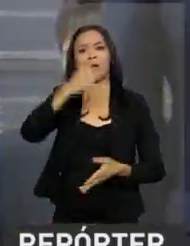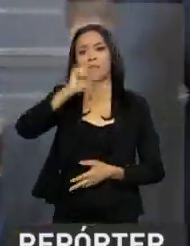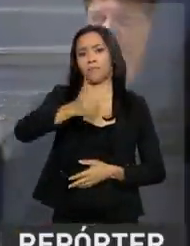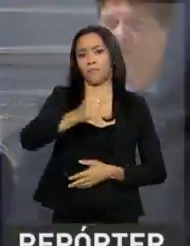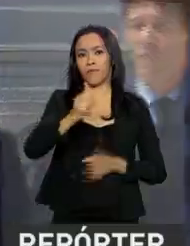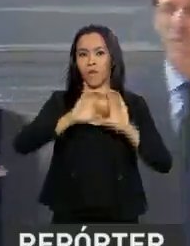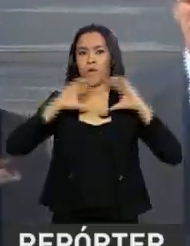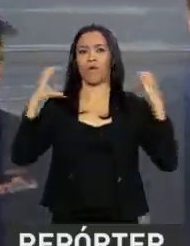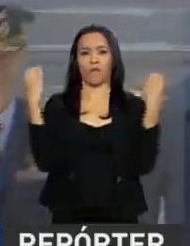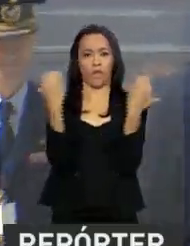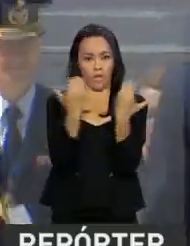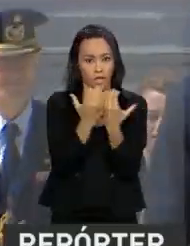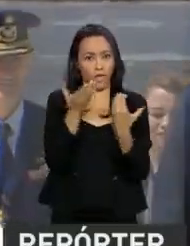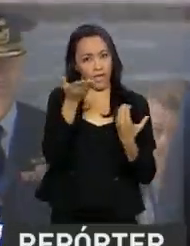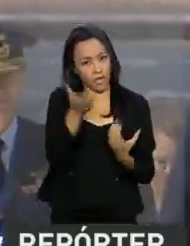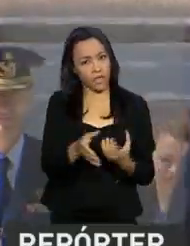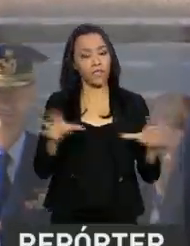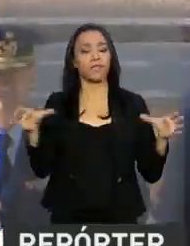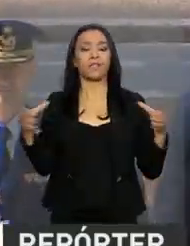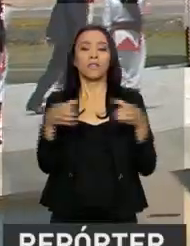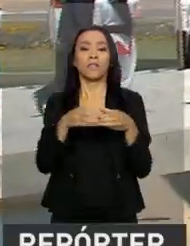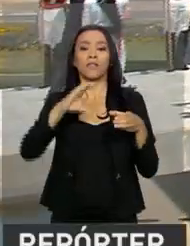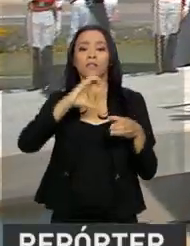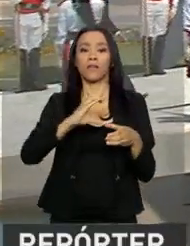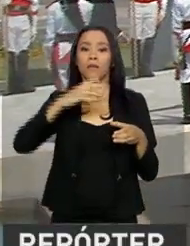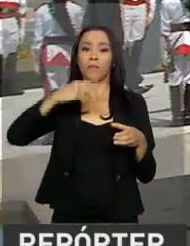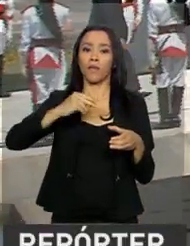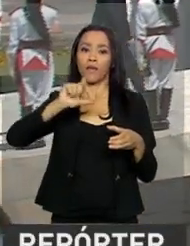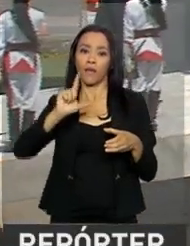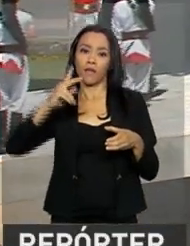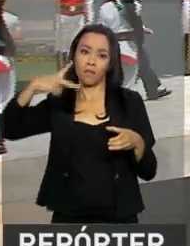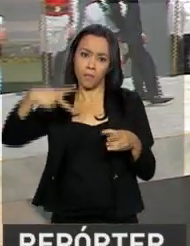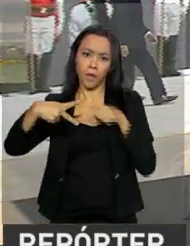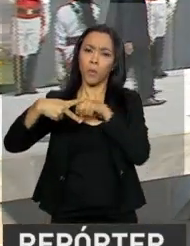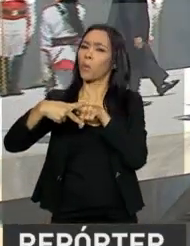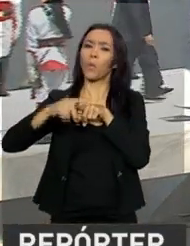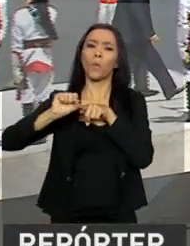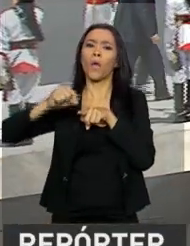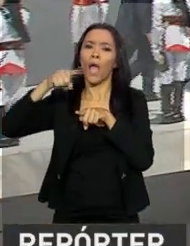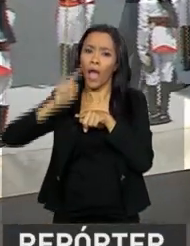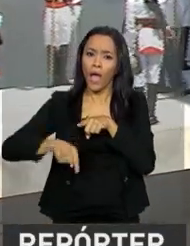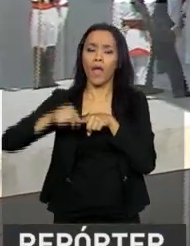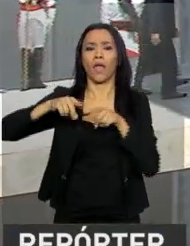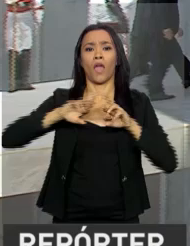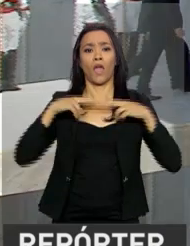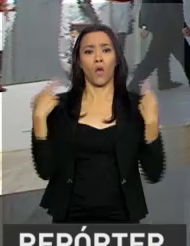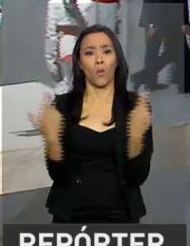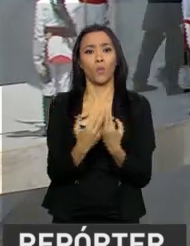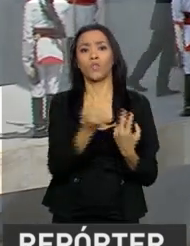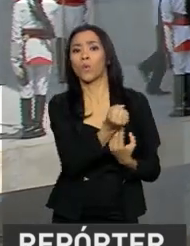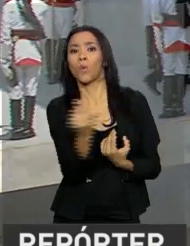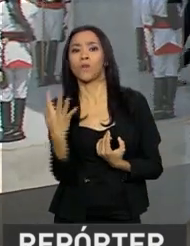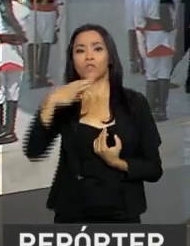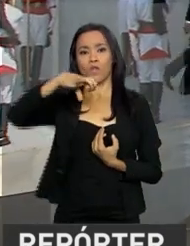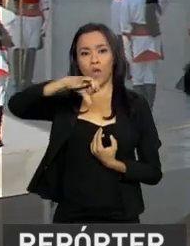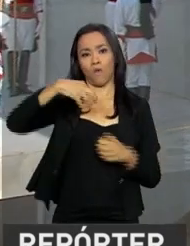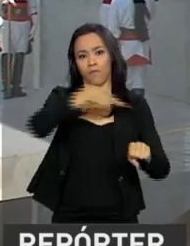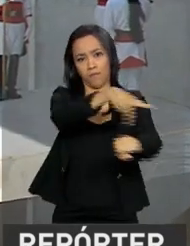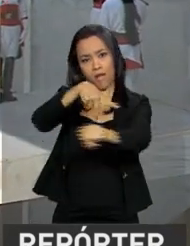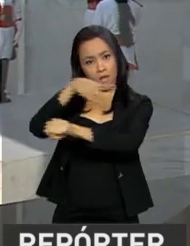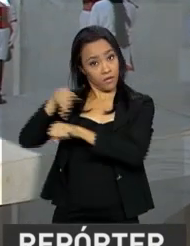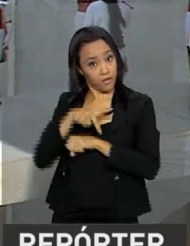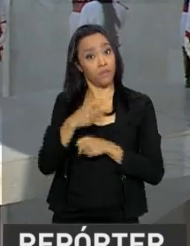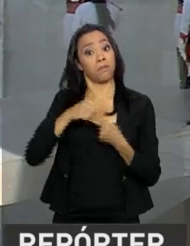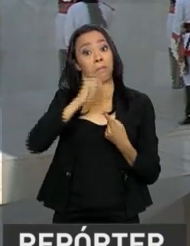11ª Conferência da CPLP. A gente lembra aí que a CPLP, ela reúne 9 países membros, além